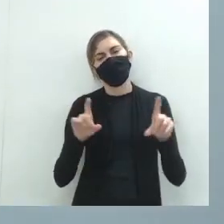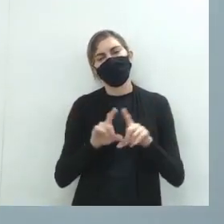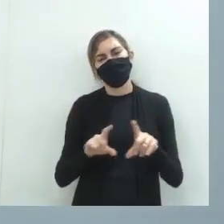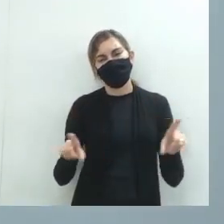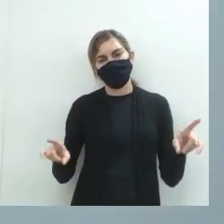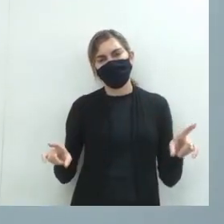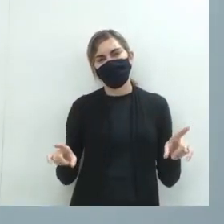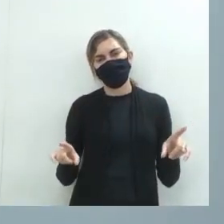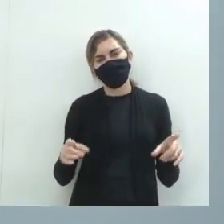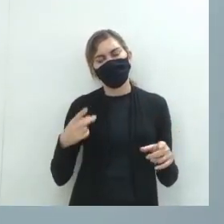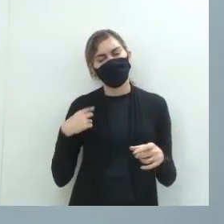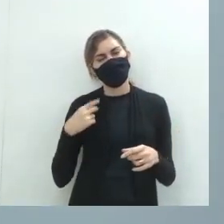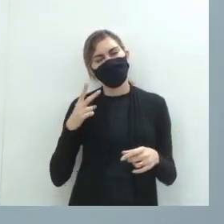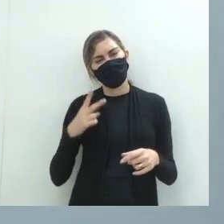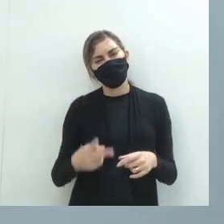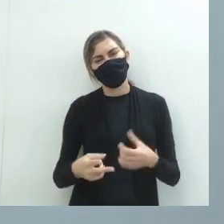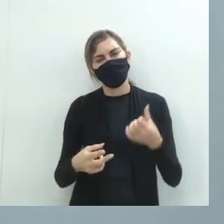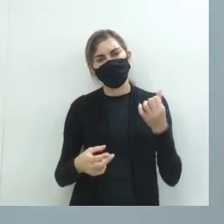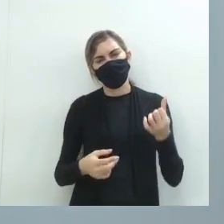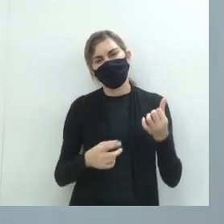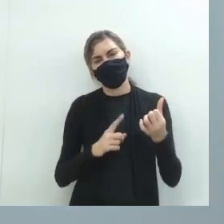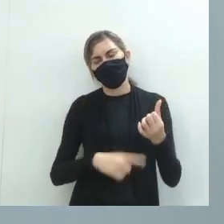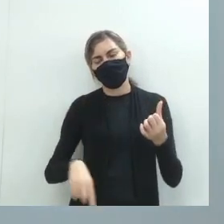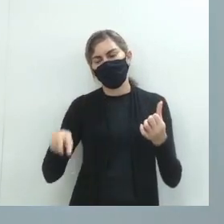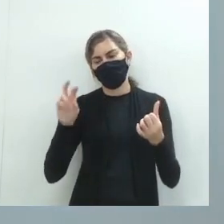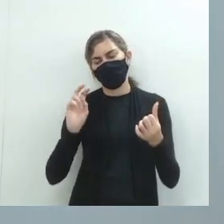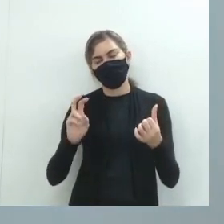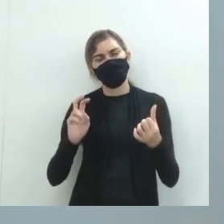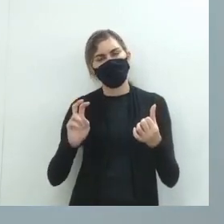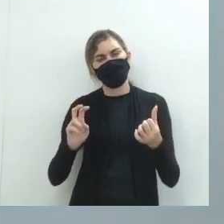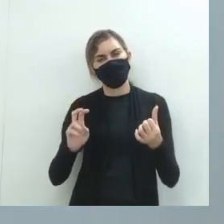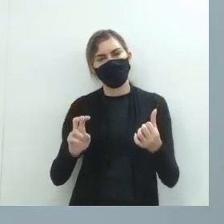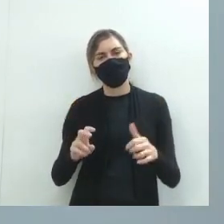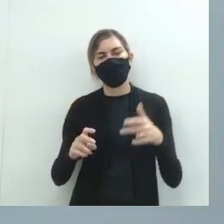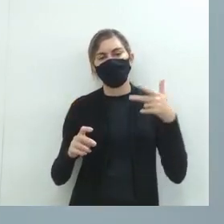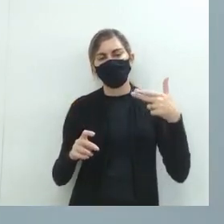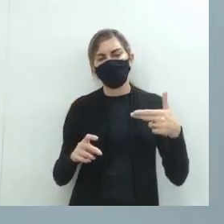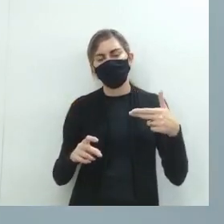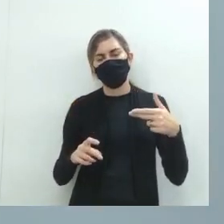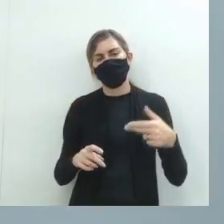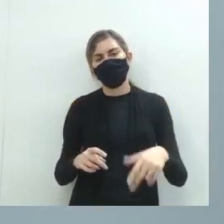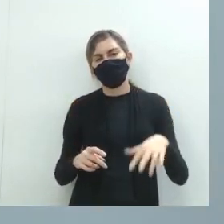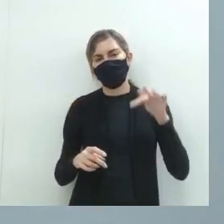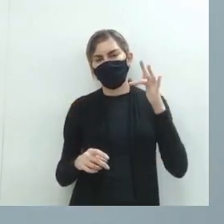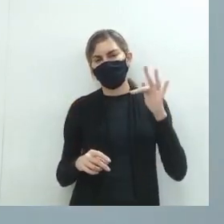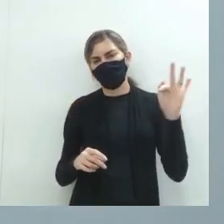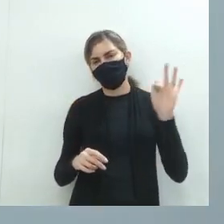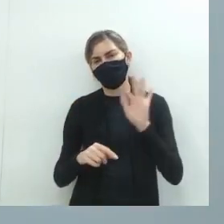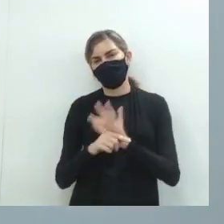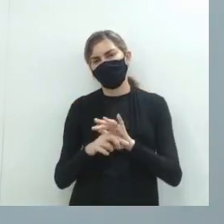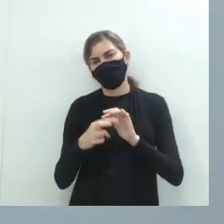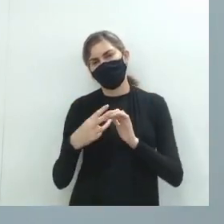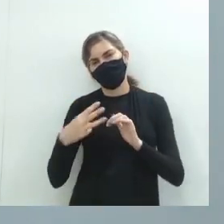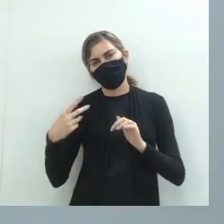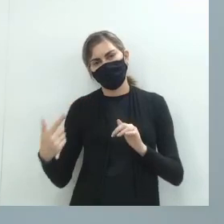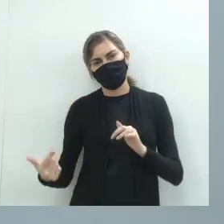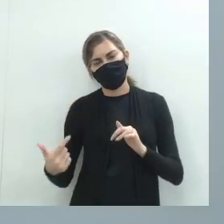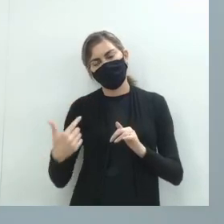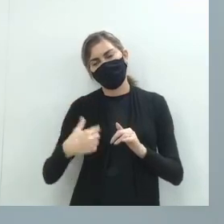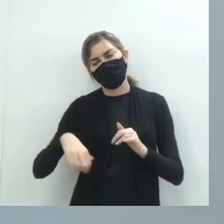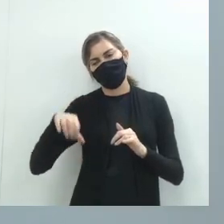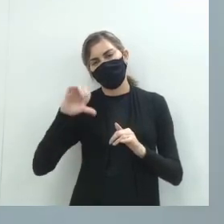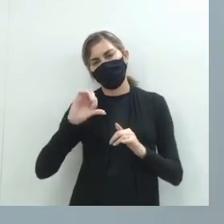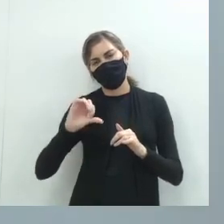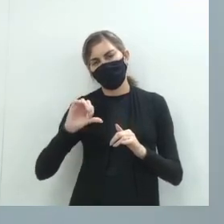spoiler. C está para 5, igual F menos 32 está para